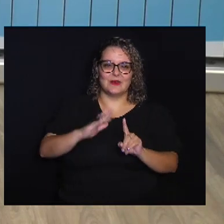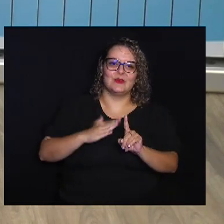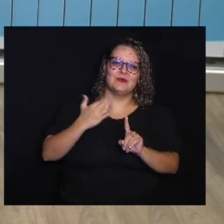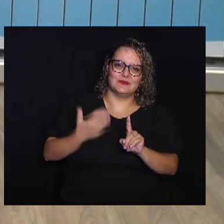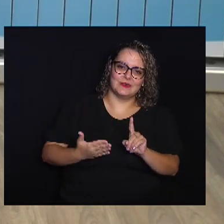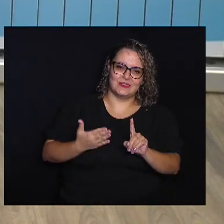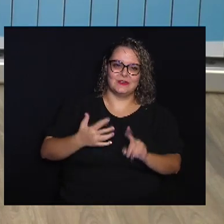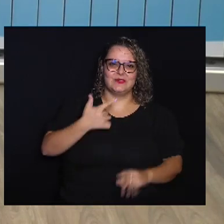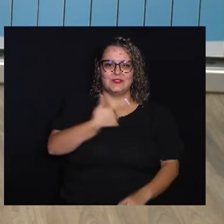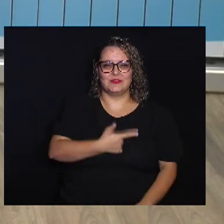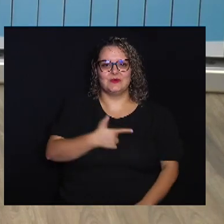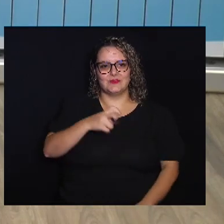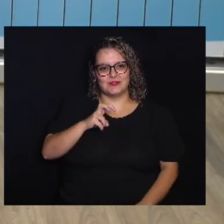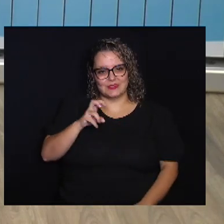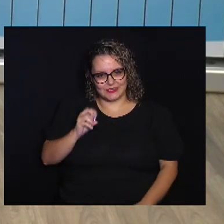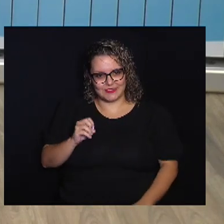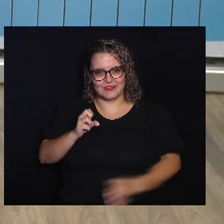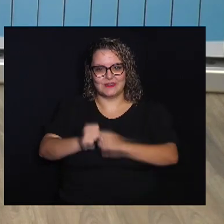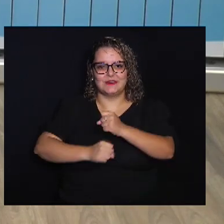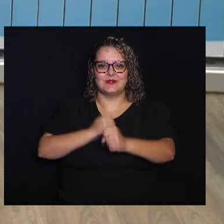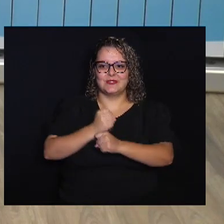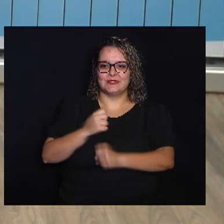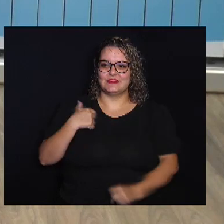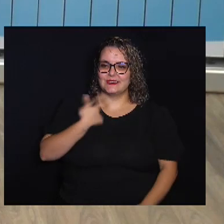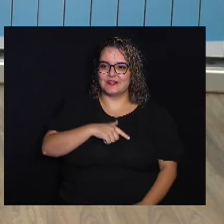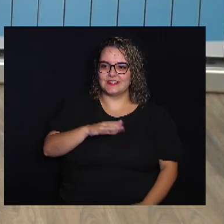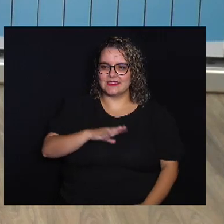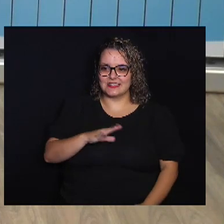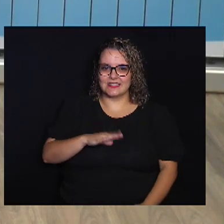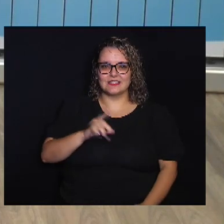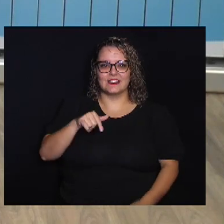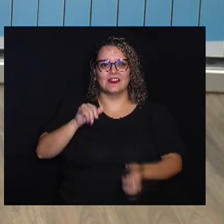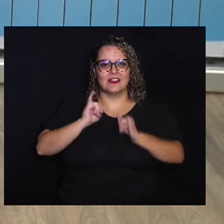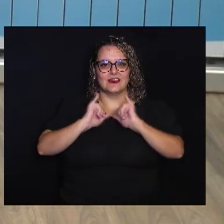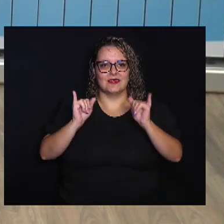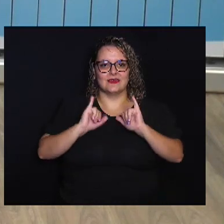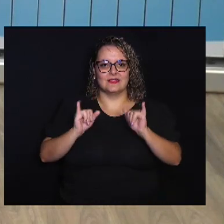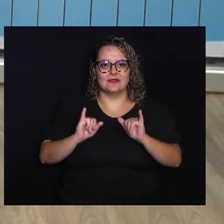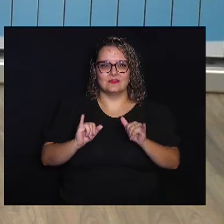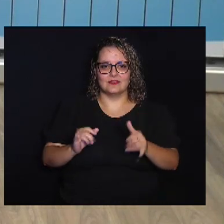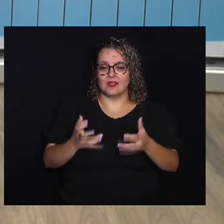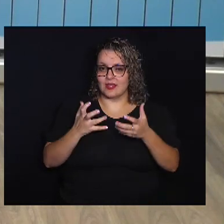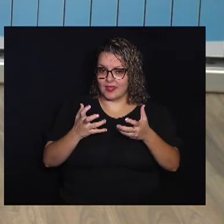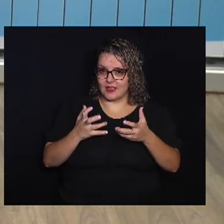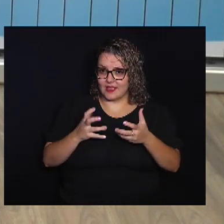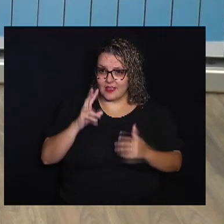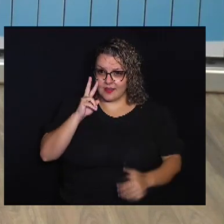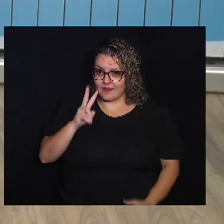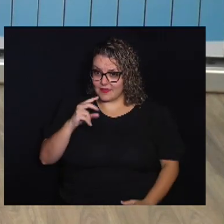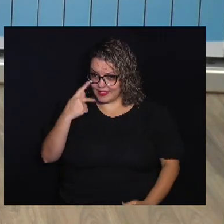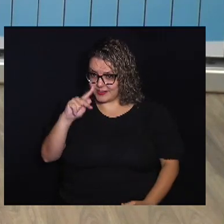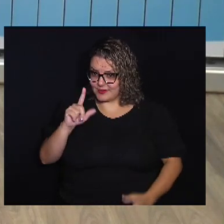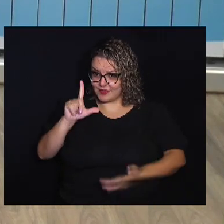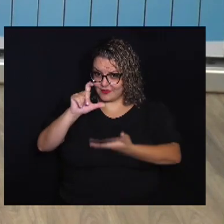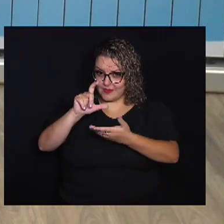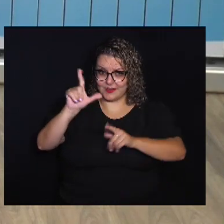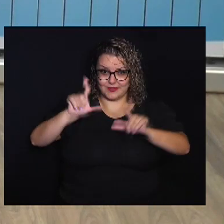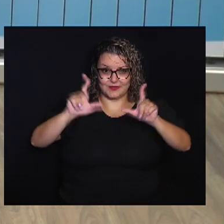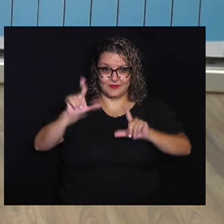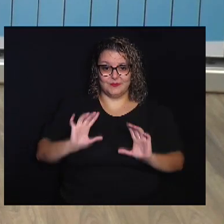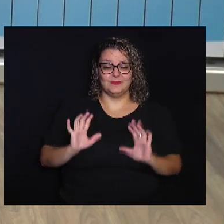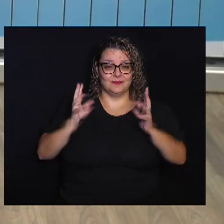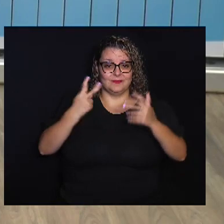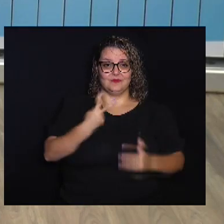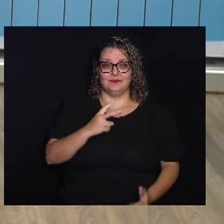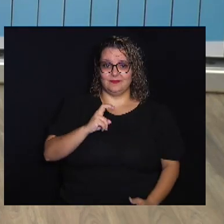aos 250 anos da nossa cidade. É a campanha Quer Ver a Sua Foto na TV? Comemore os